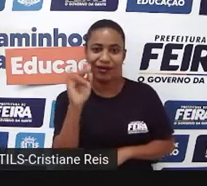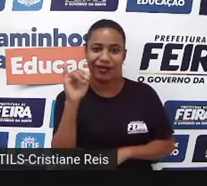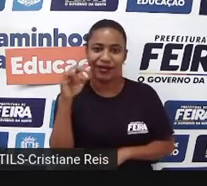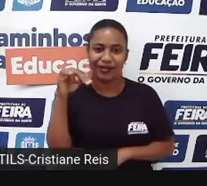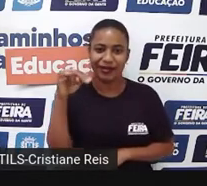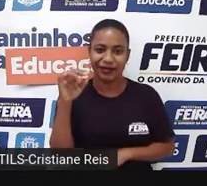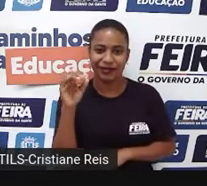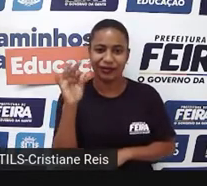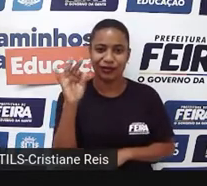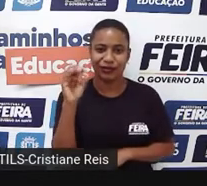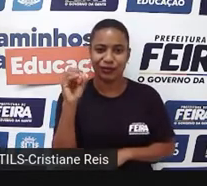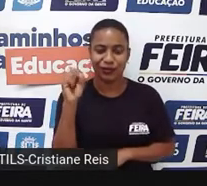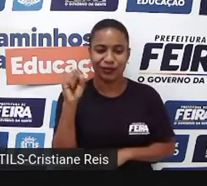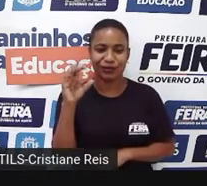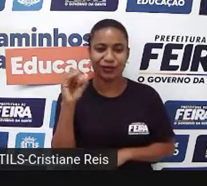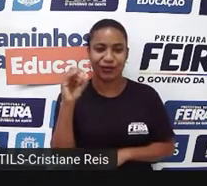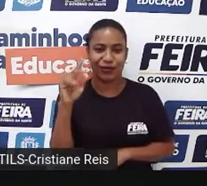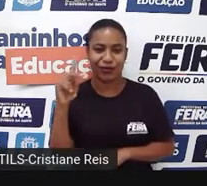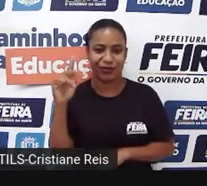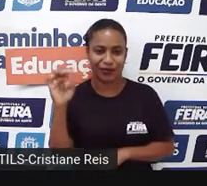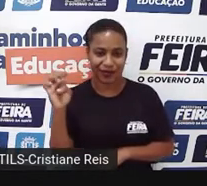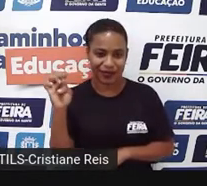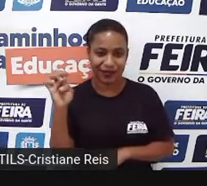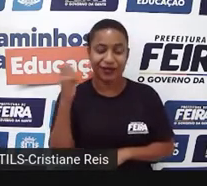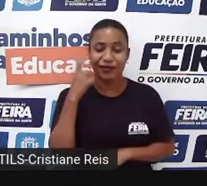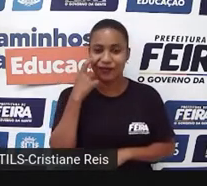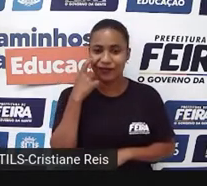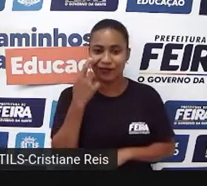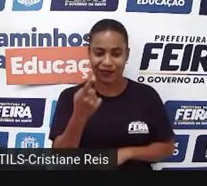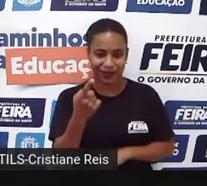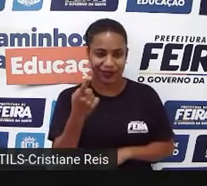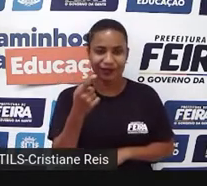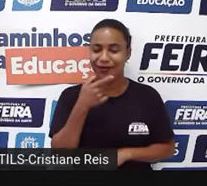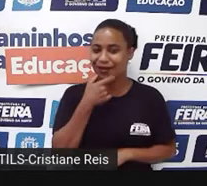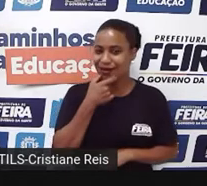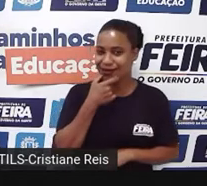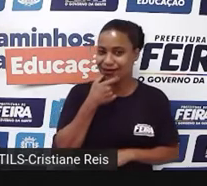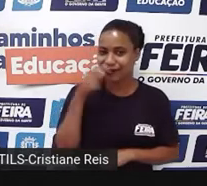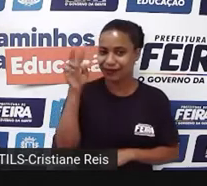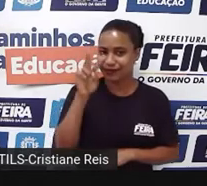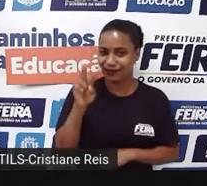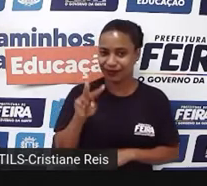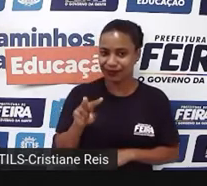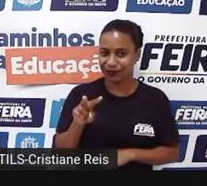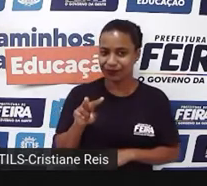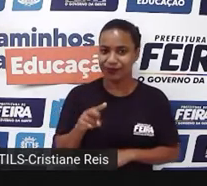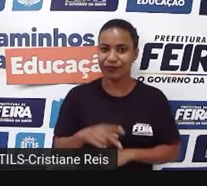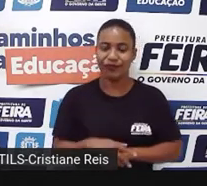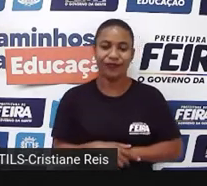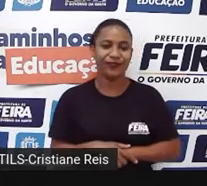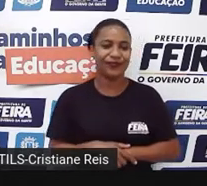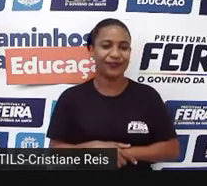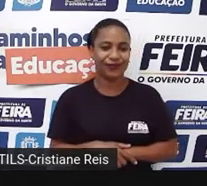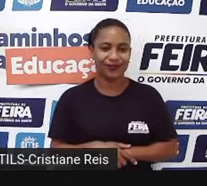que criou isso aí. Então vamos ler aqui junto comigo um pouquinho em inglês. By